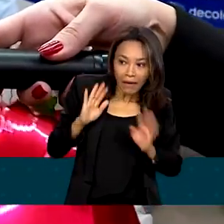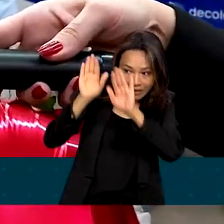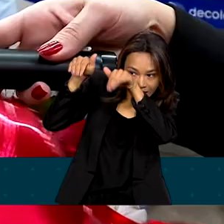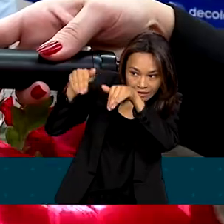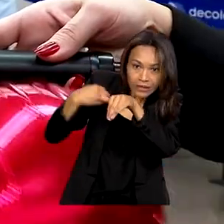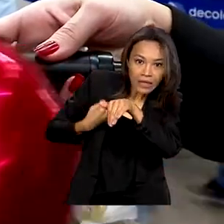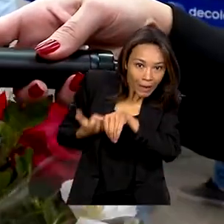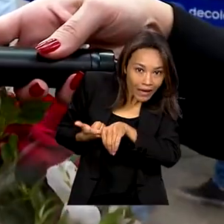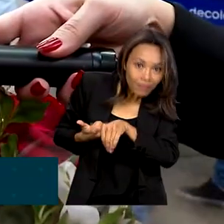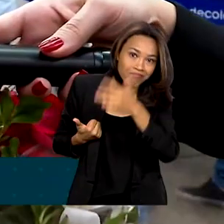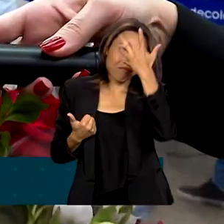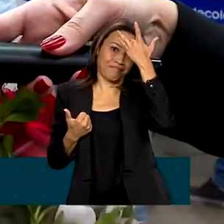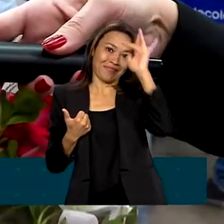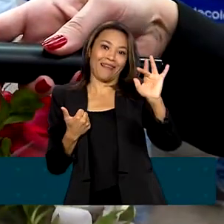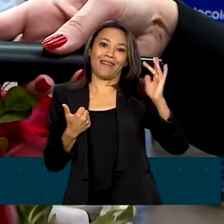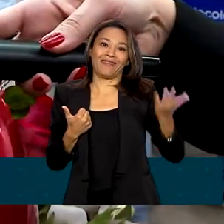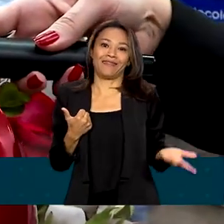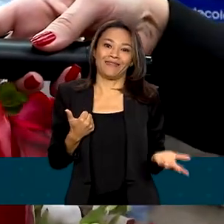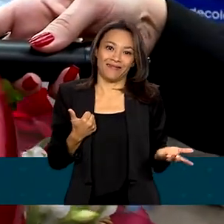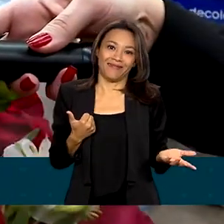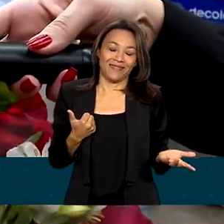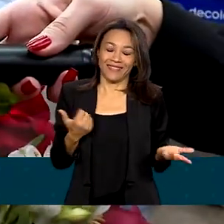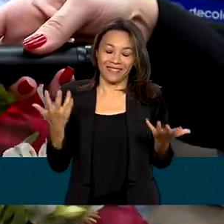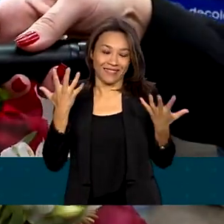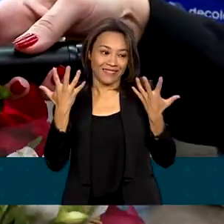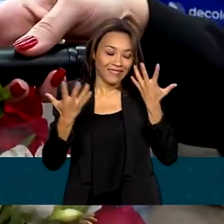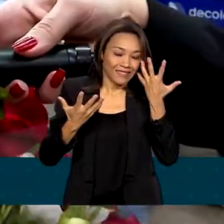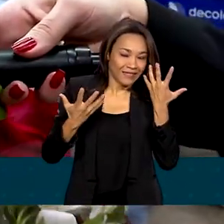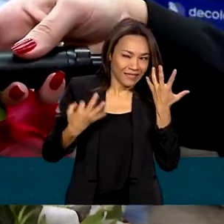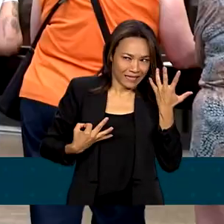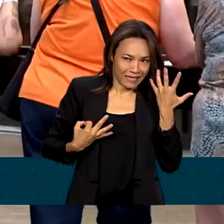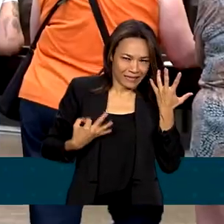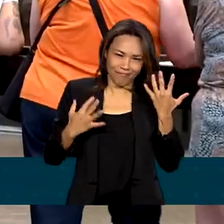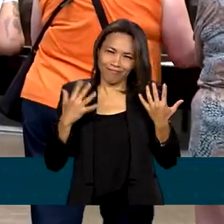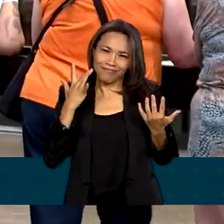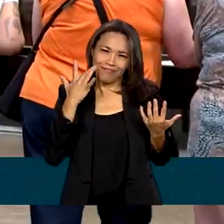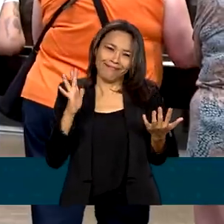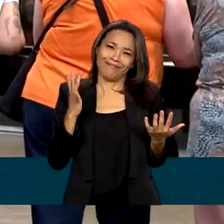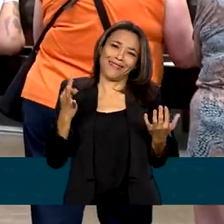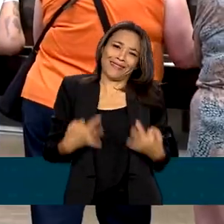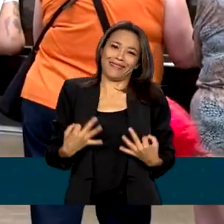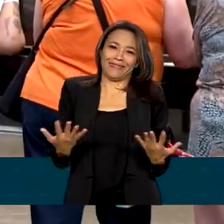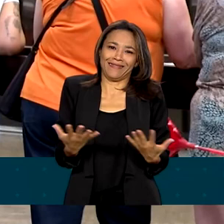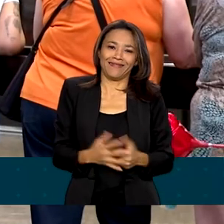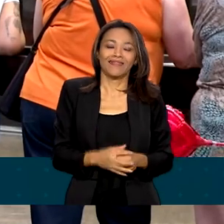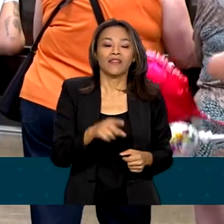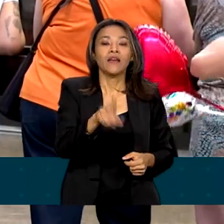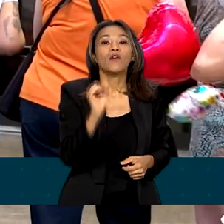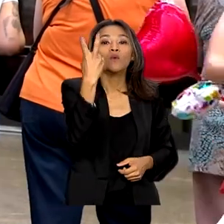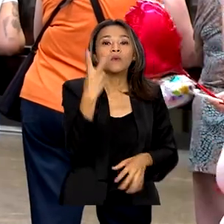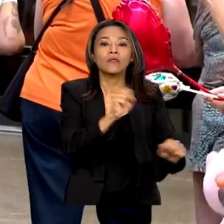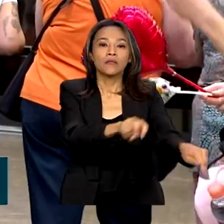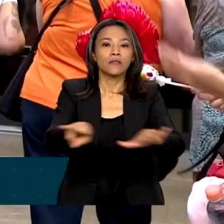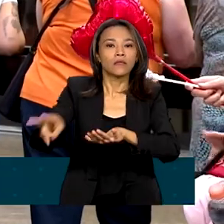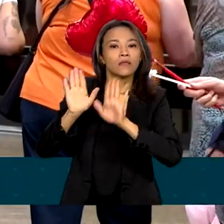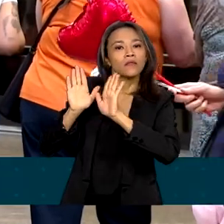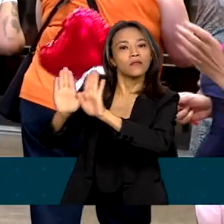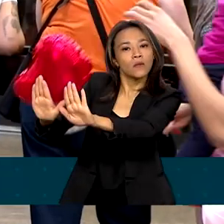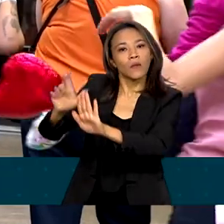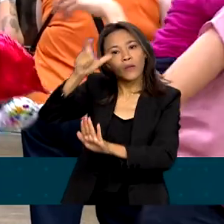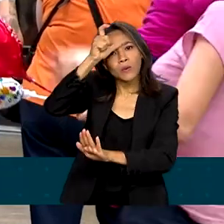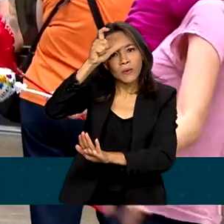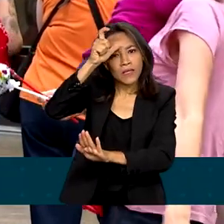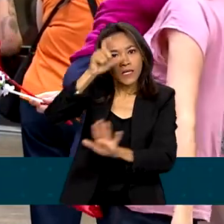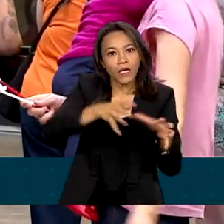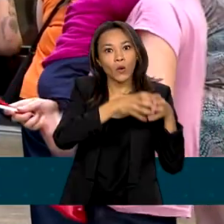ela tá bem daí é uma sensação Você tem certeza não a missão passou duas semanas na Turquia ajudando a salvar